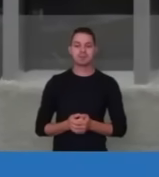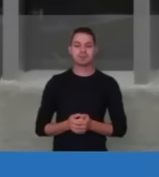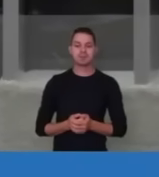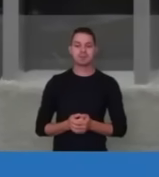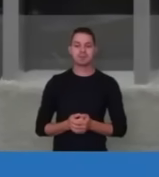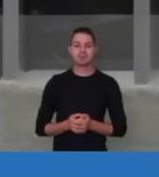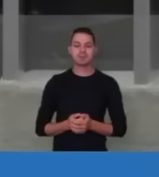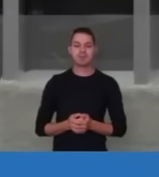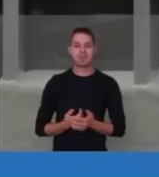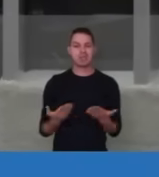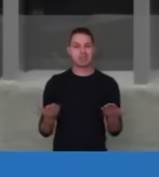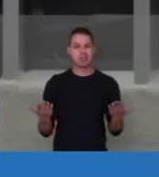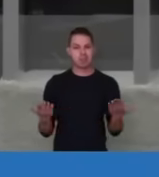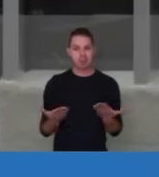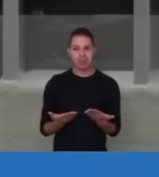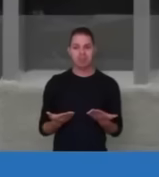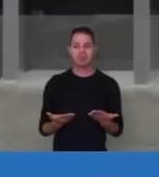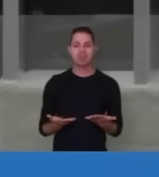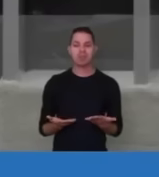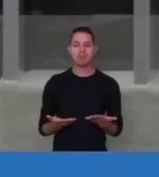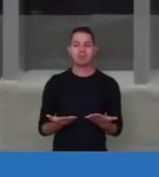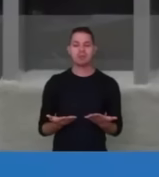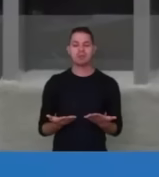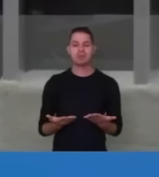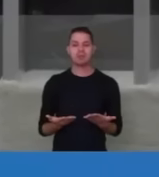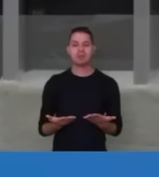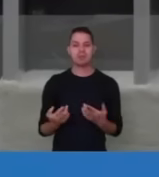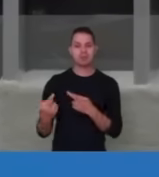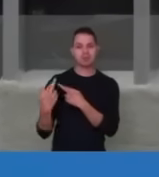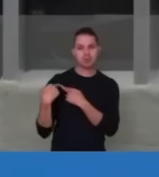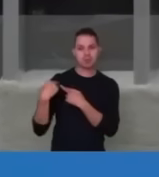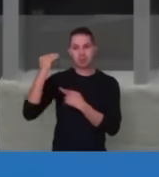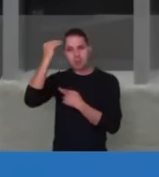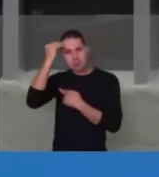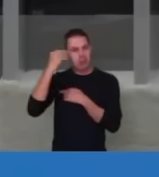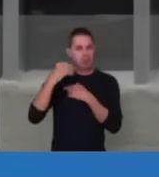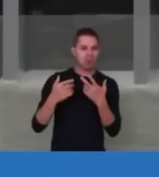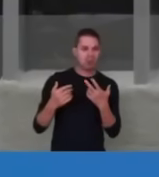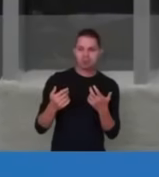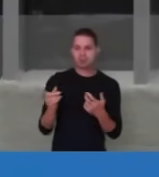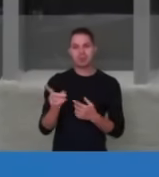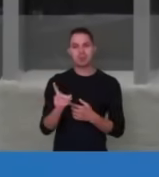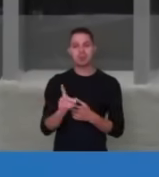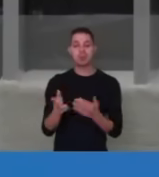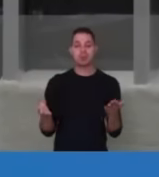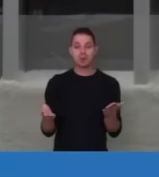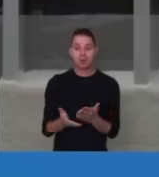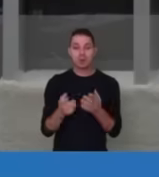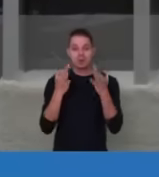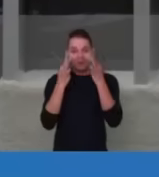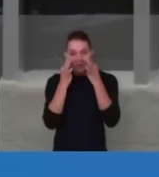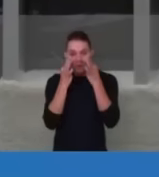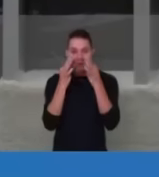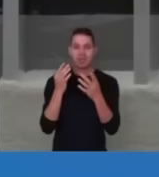mas não é hora de buscarmos dividir responsabilidades com aqueles que não têm, chegar a hora de fazer, de ver, de dizer quem